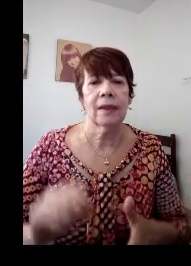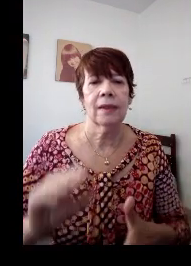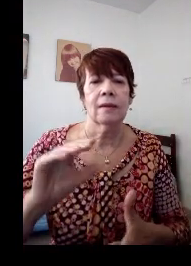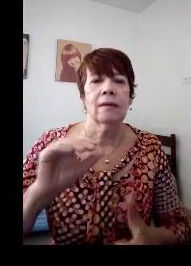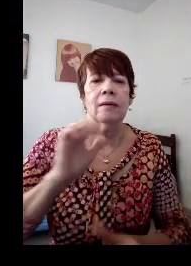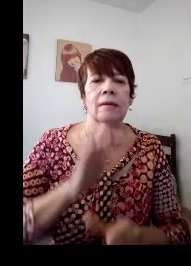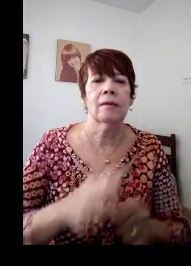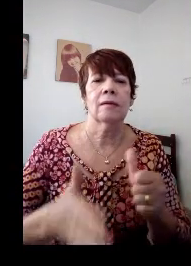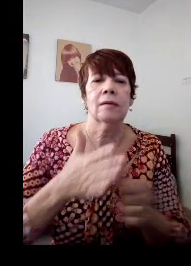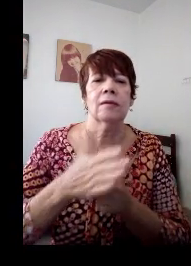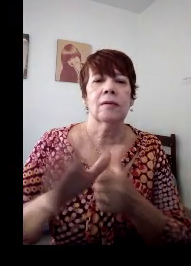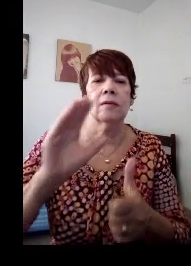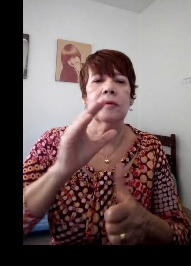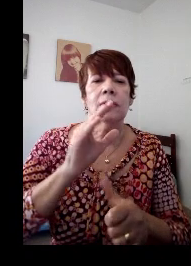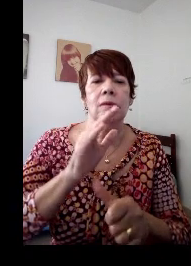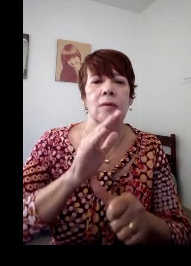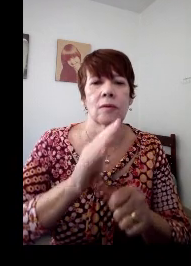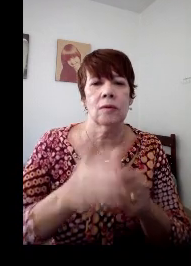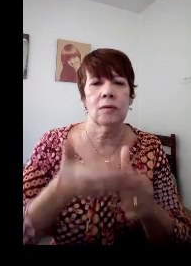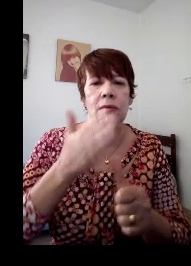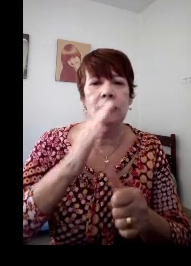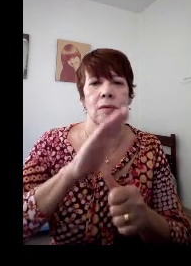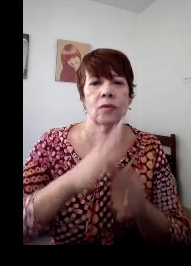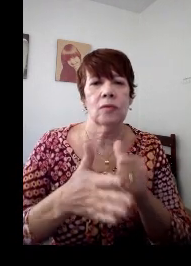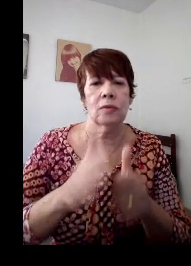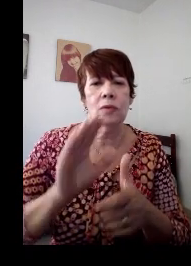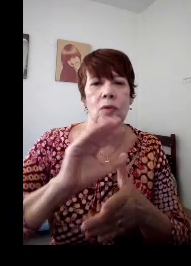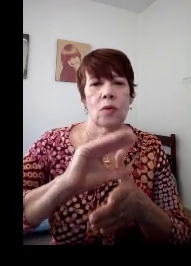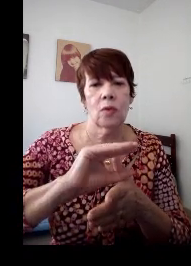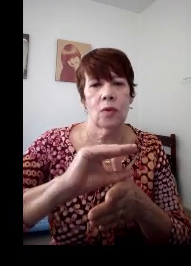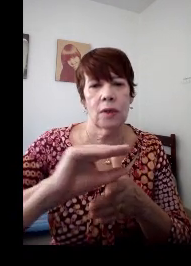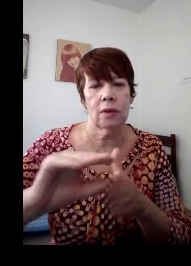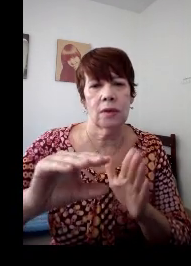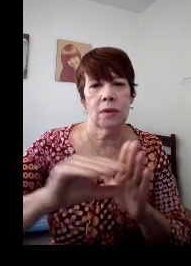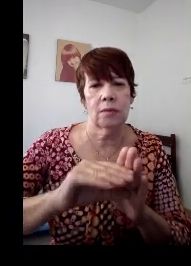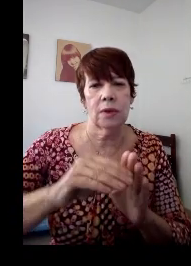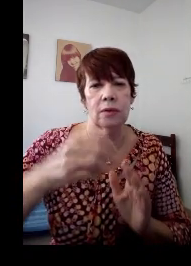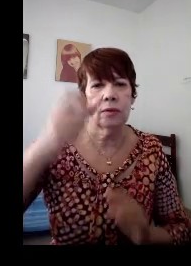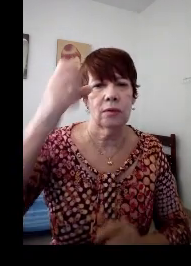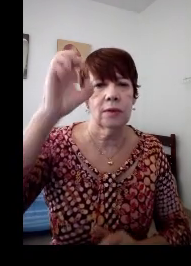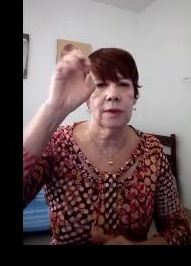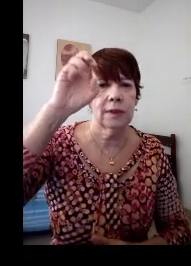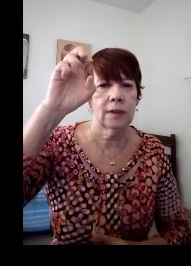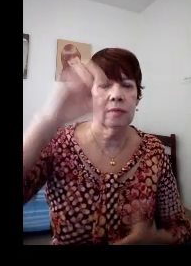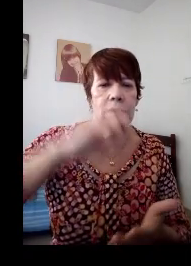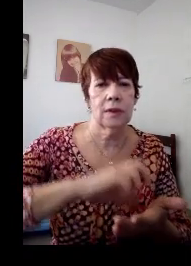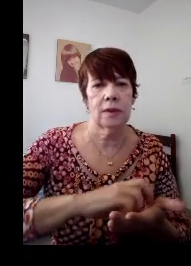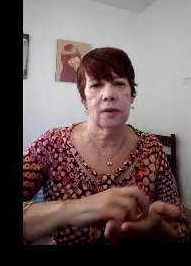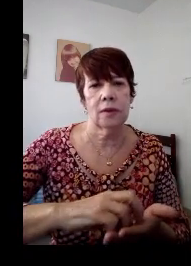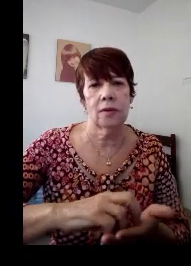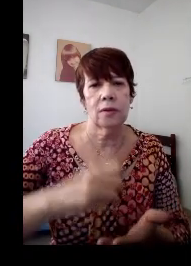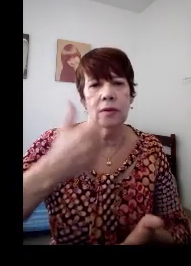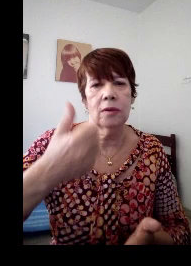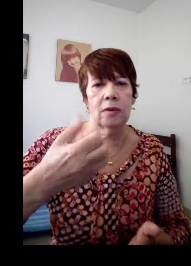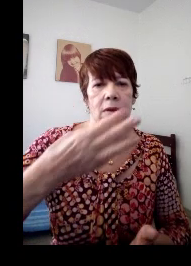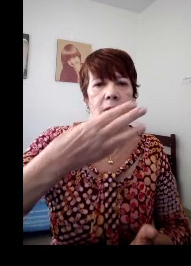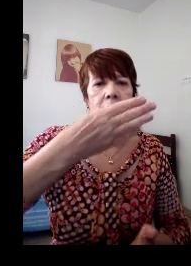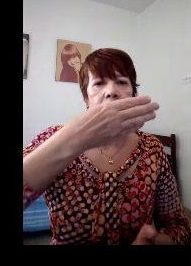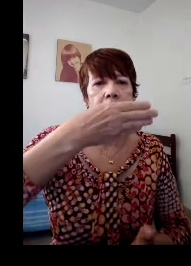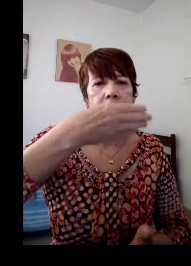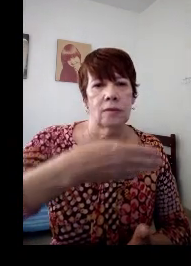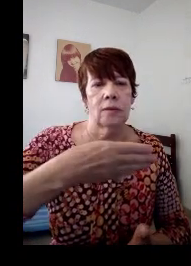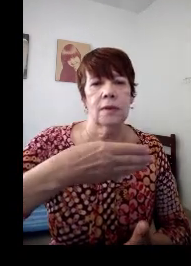em 2 Coríntios 5,14, nós vamos ver exatamente, pensar